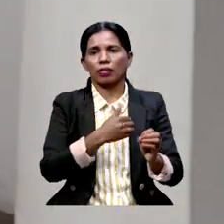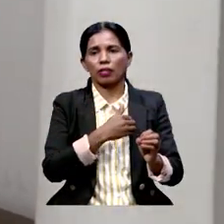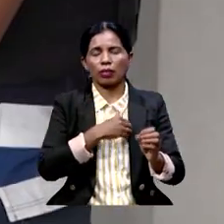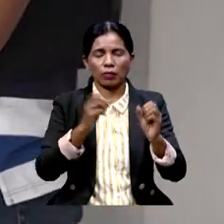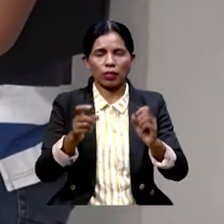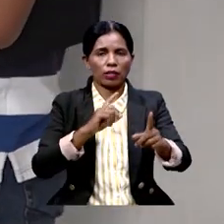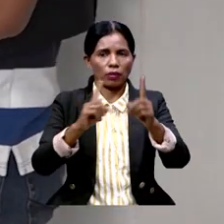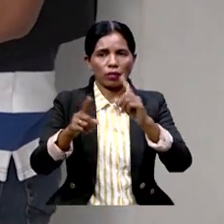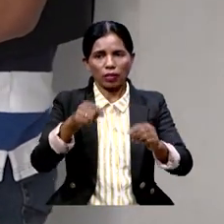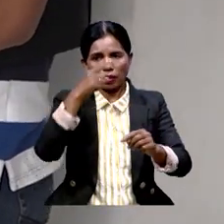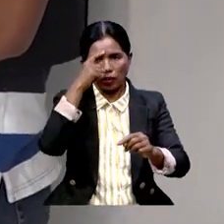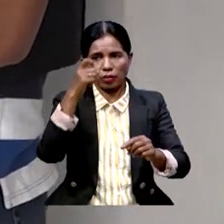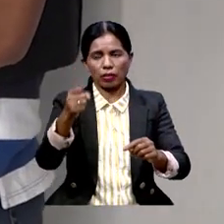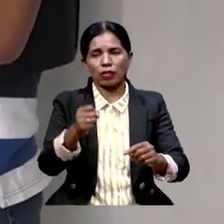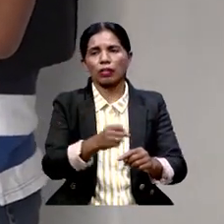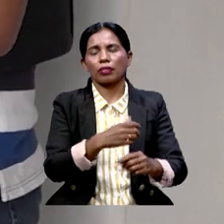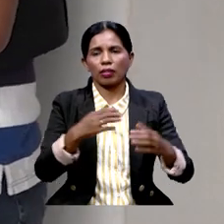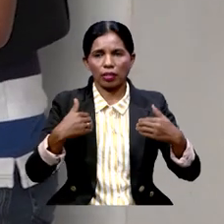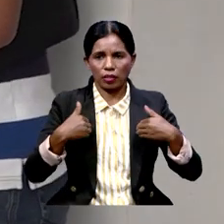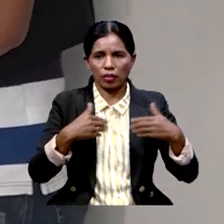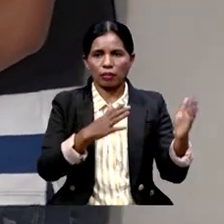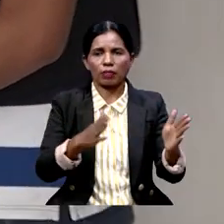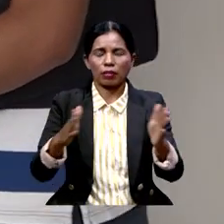fo comentário, Corazão se prepara